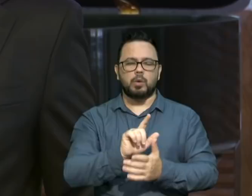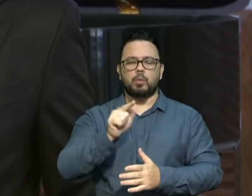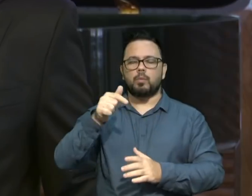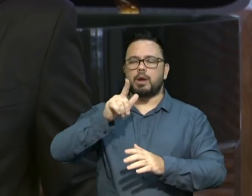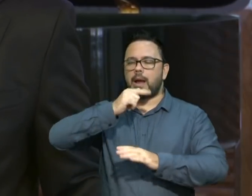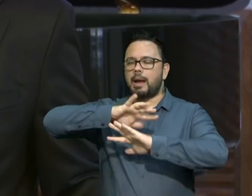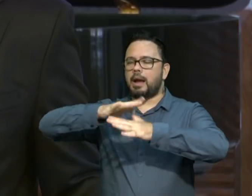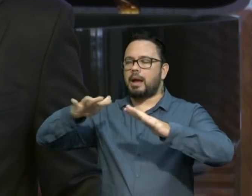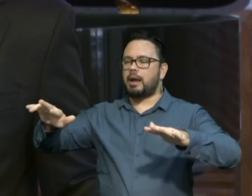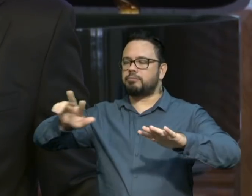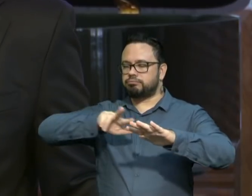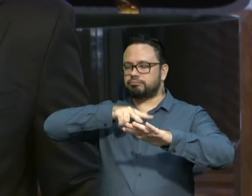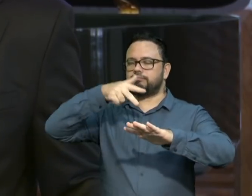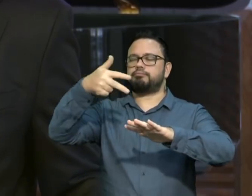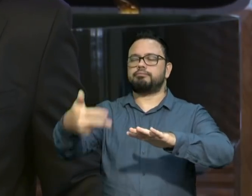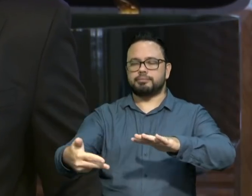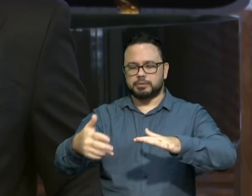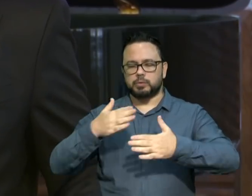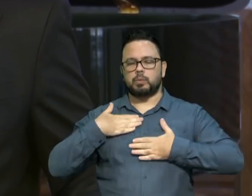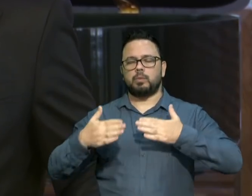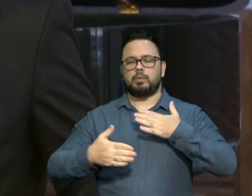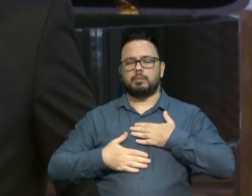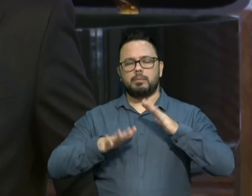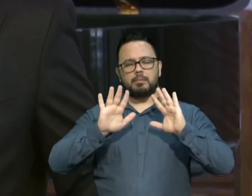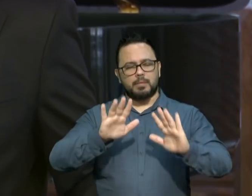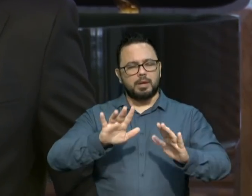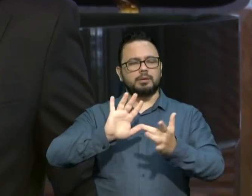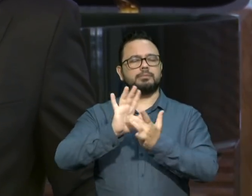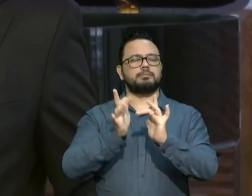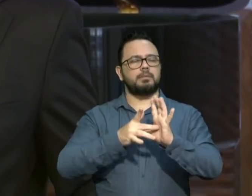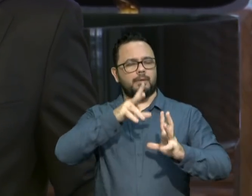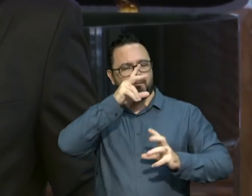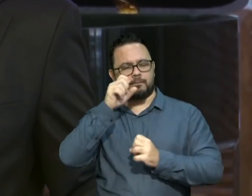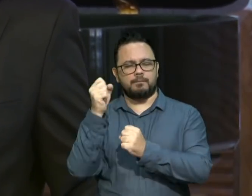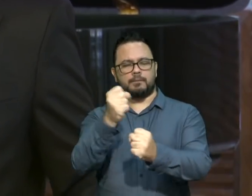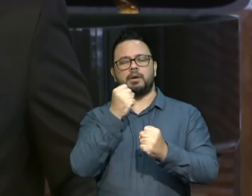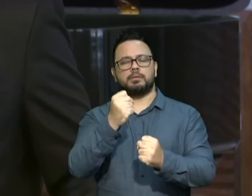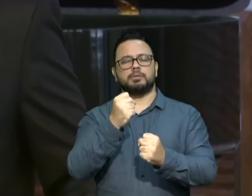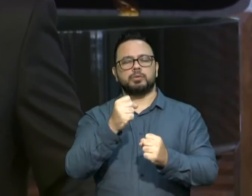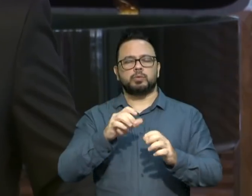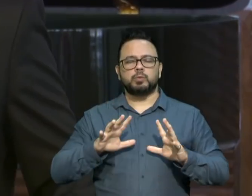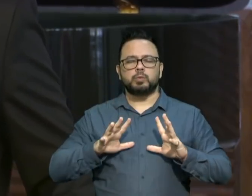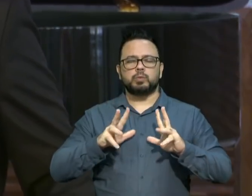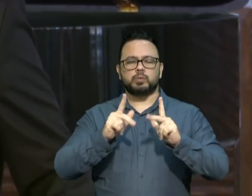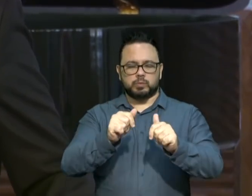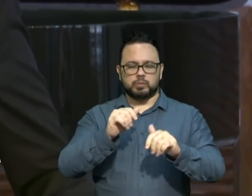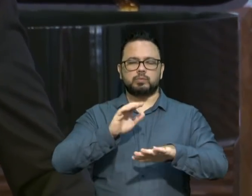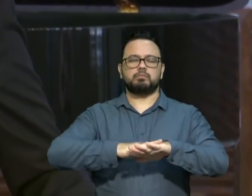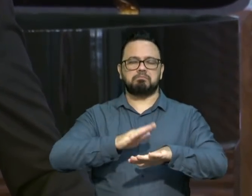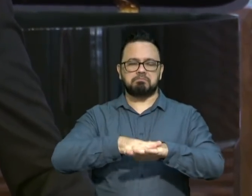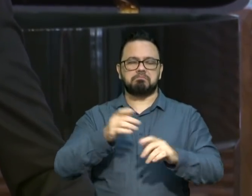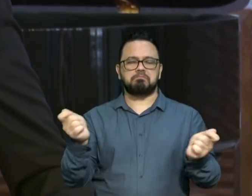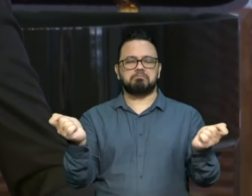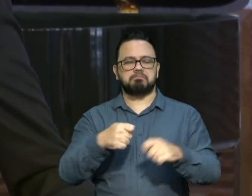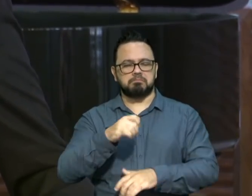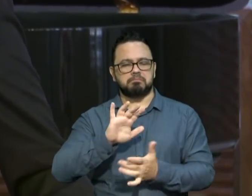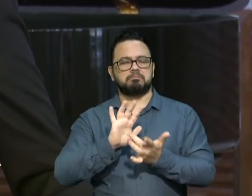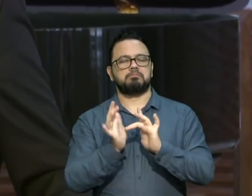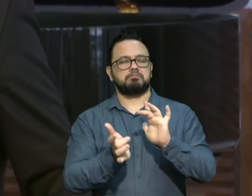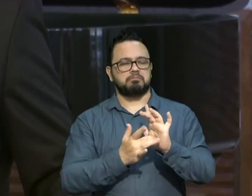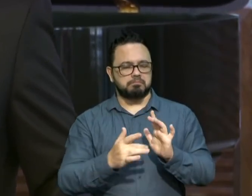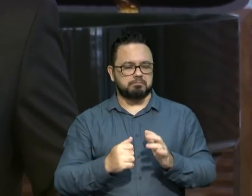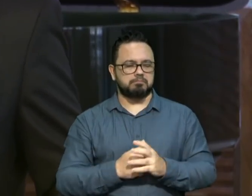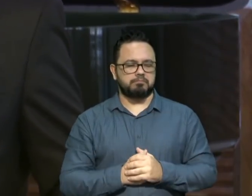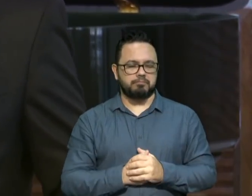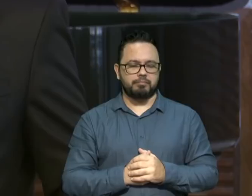ao mar nada é difícil demais para o teu poder não é impossível para Deus impossíveis para Deus Oi e a